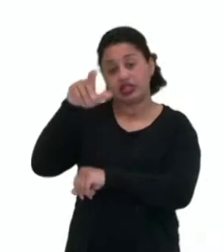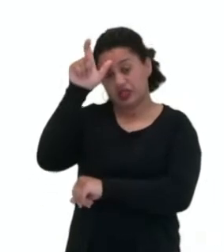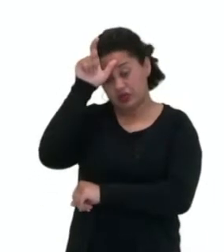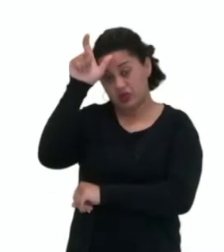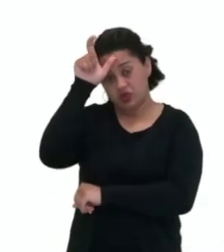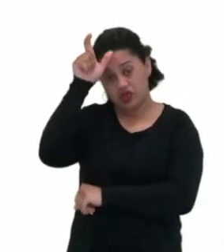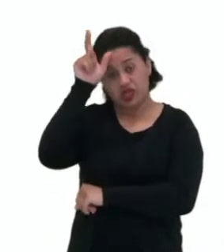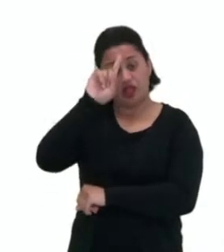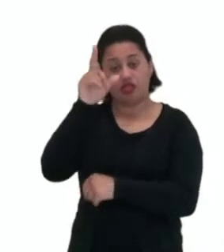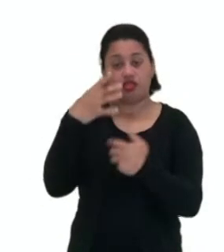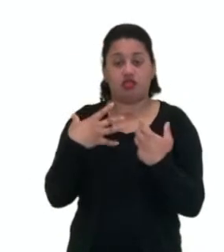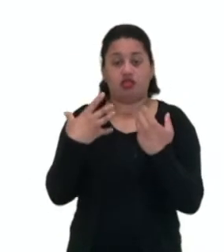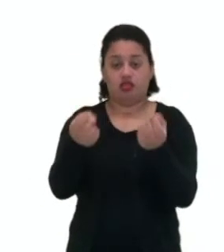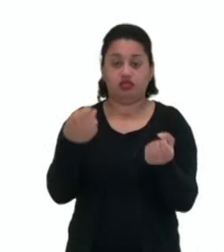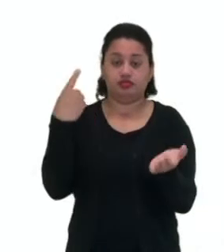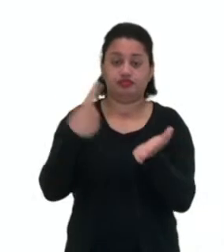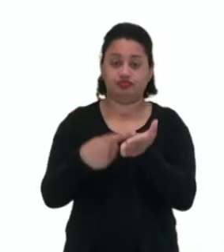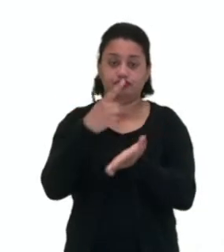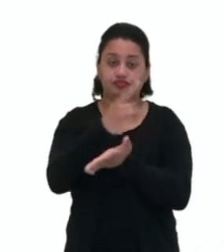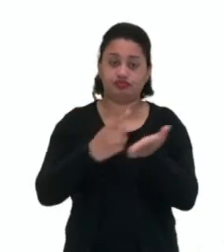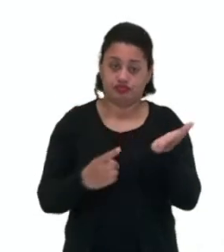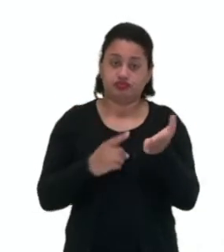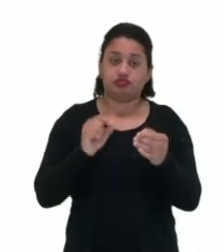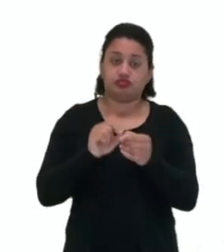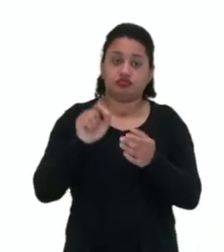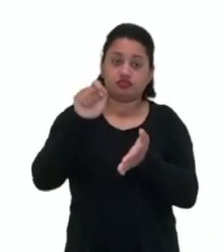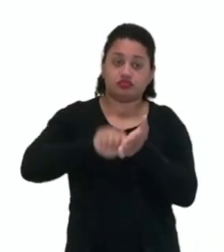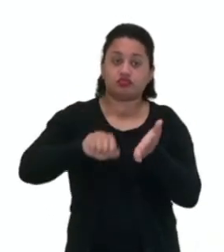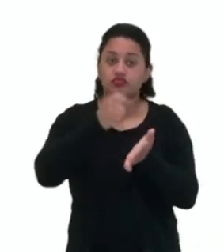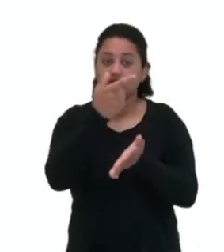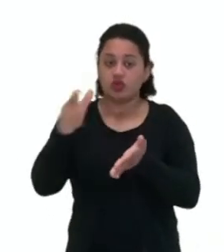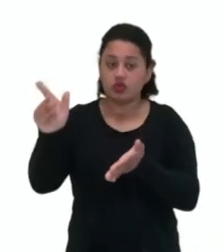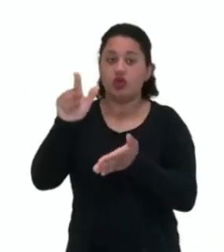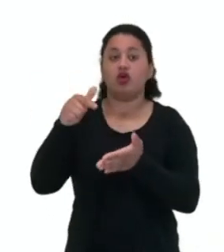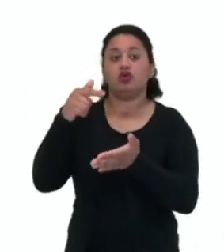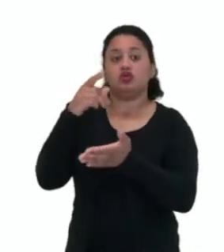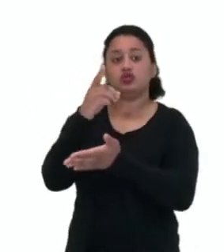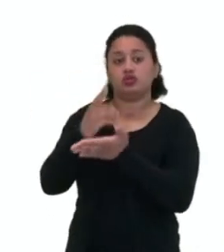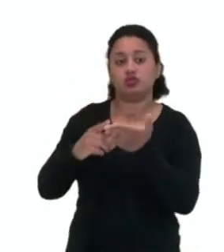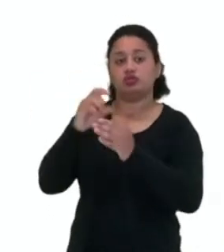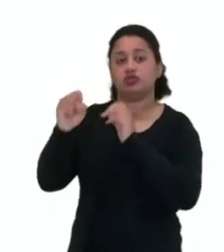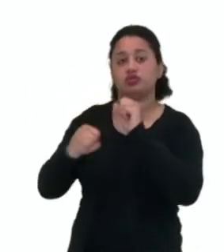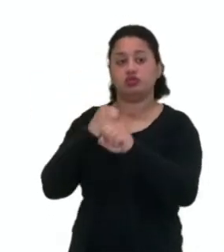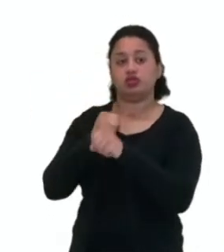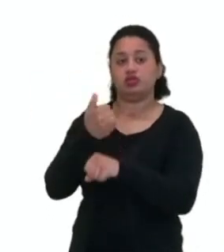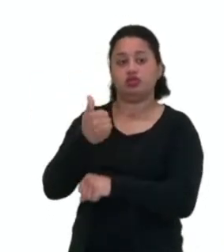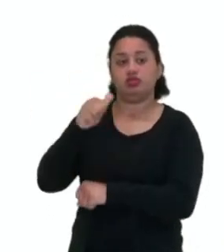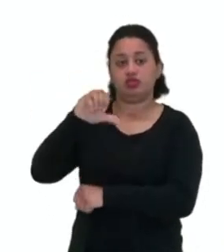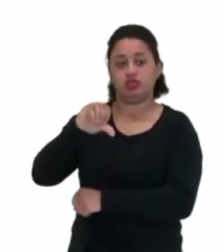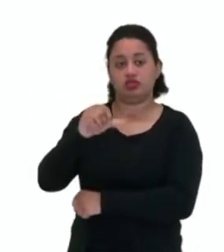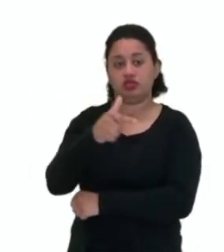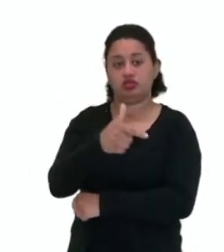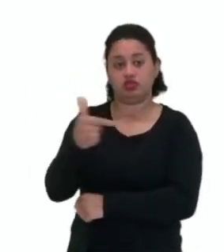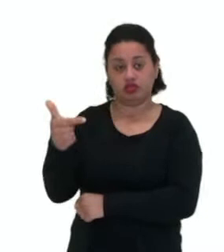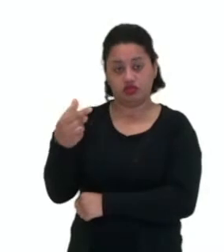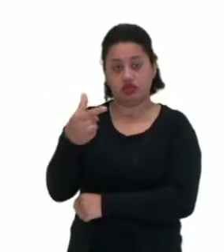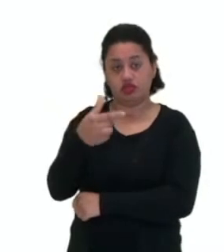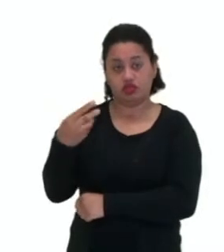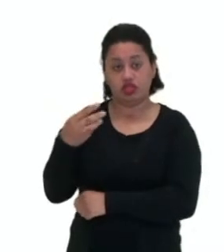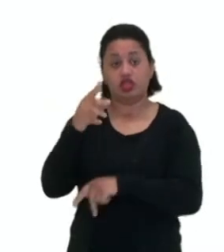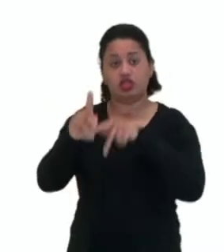Tratado de Sèvres, que levou à assinatura de um novo tratado em 1923, pelo qual o povo curdo